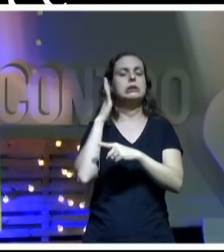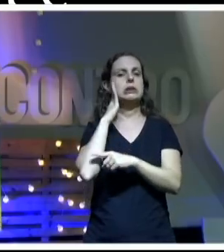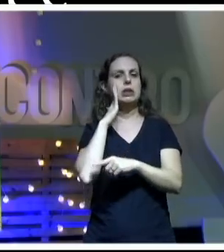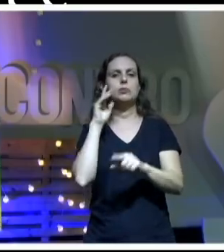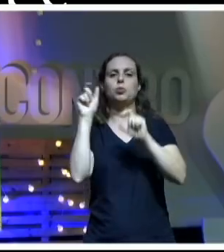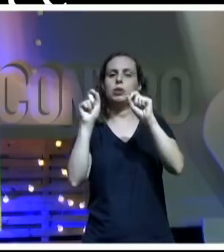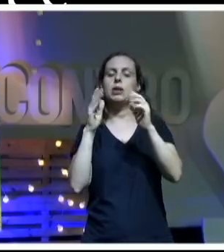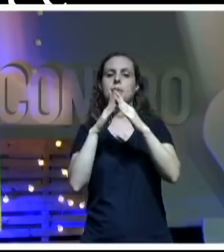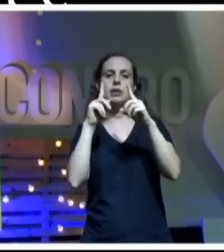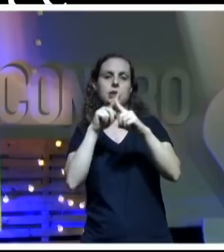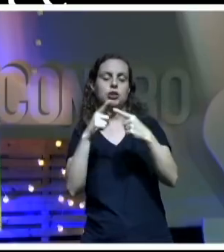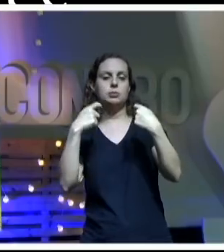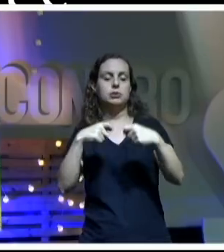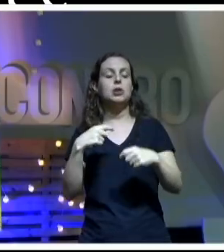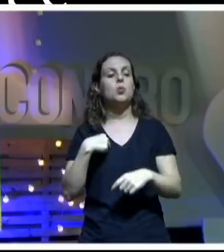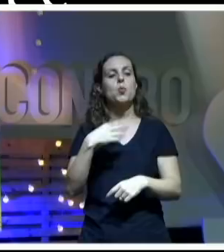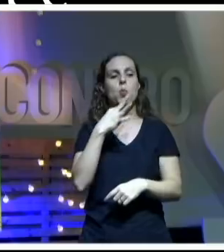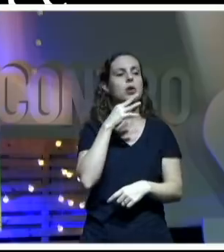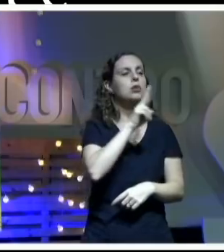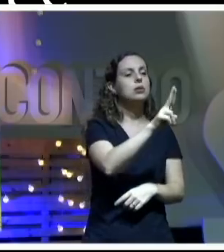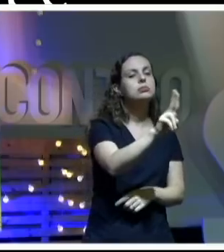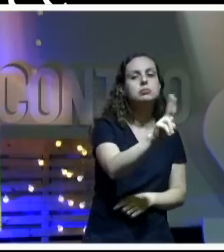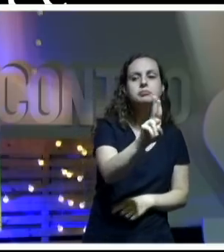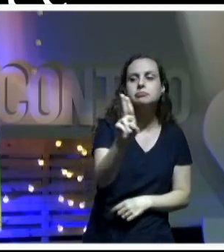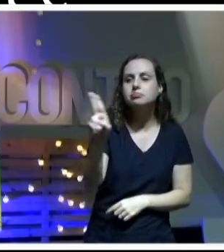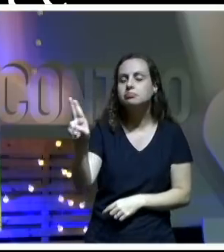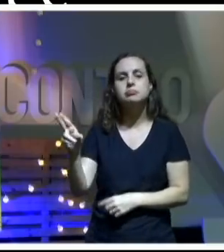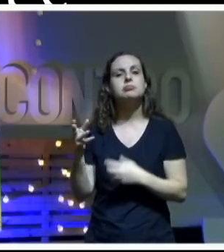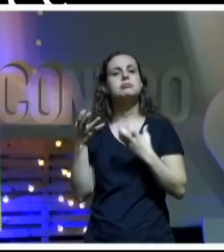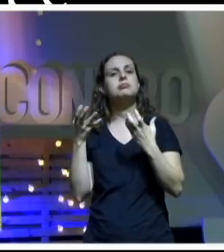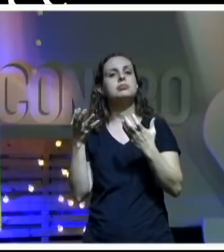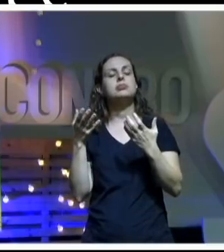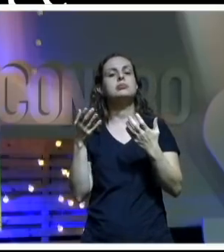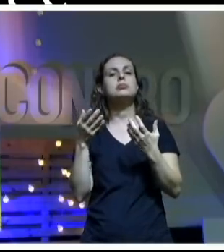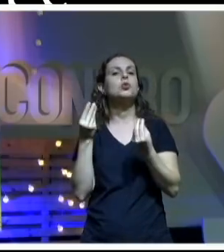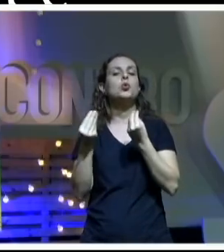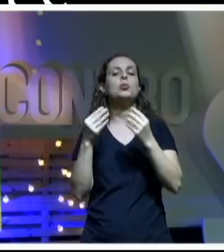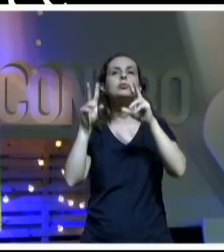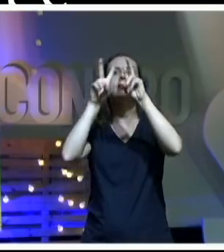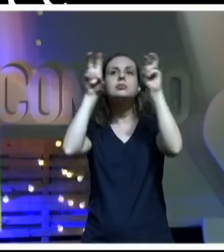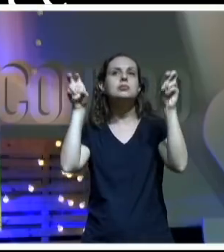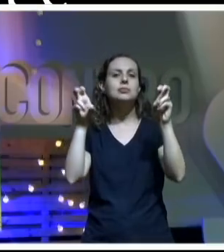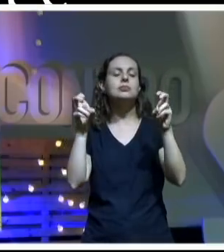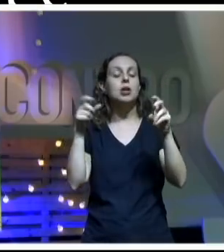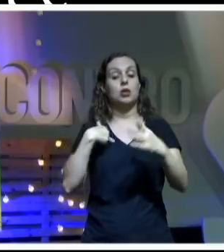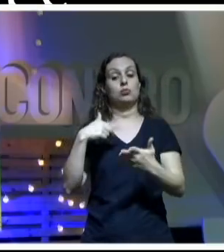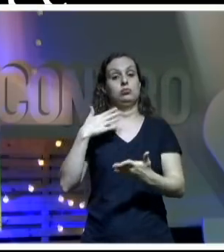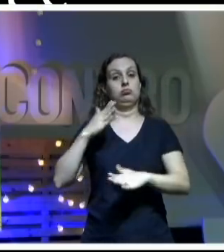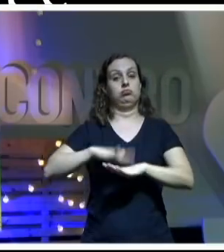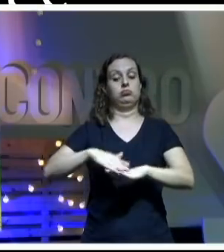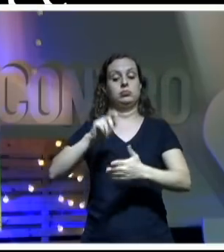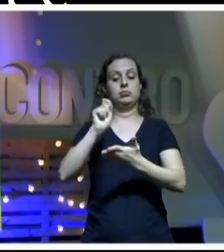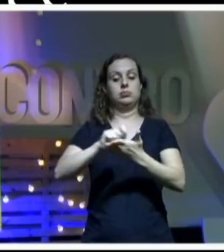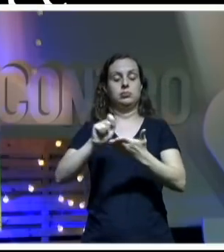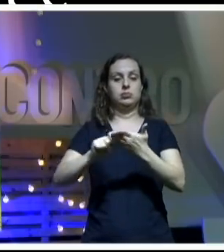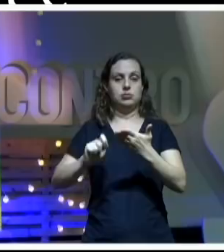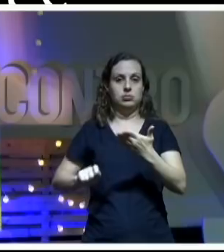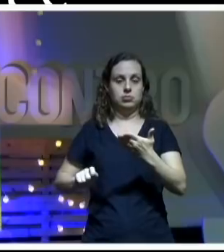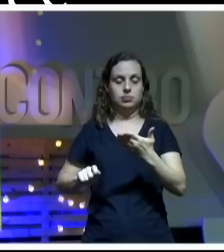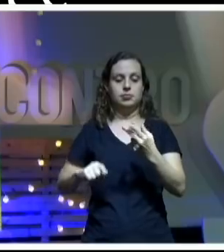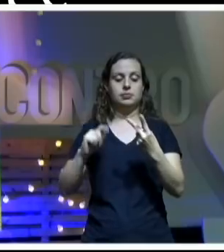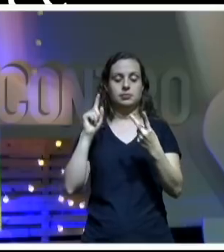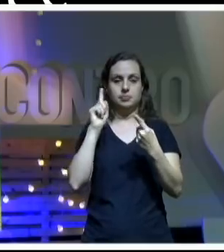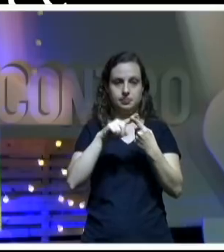precisa ele conhece os membros do discipulado ele sabe quais lições ele tem que trabalhar qualquer trajetória ele escreve o material é para a sua congregação